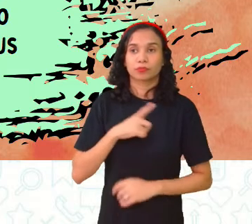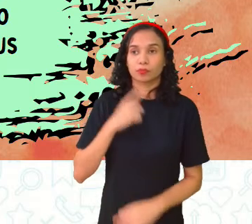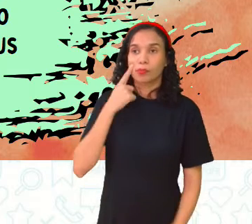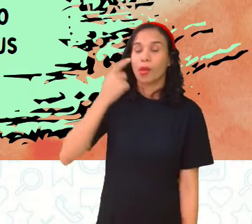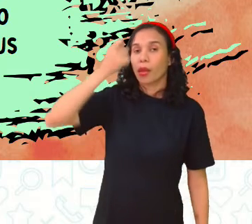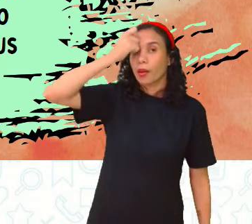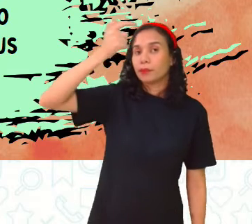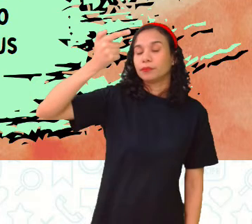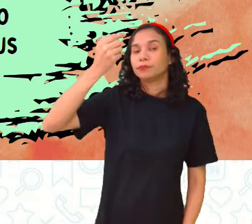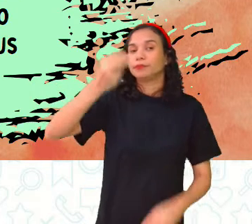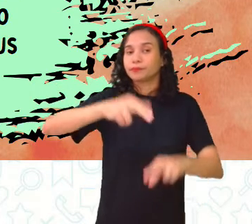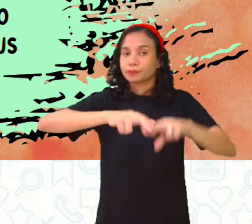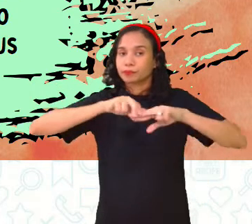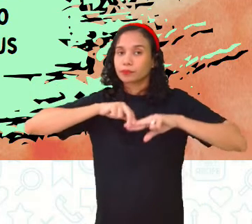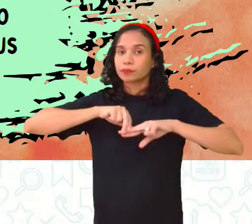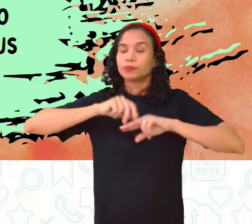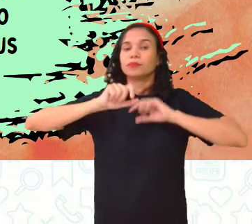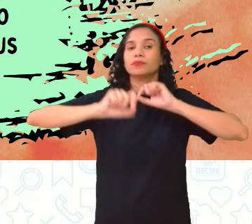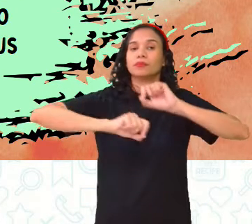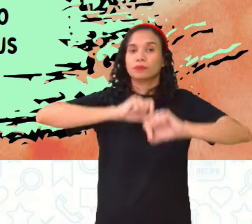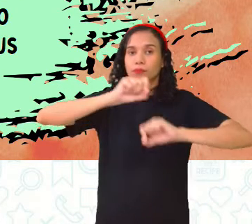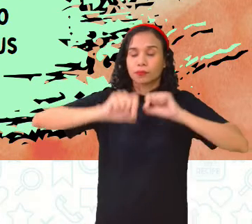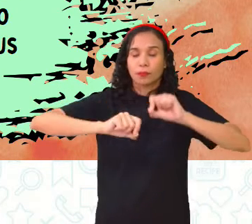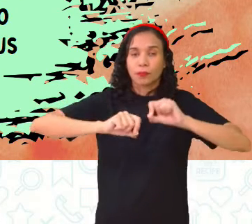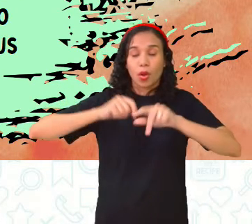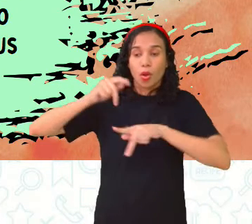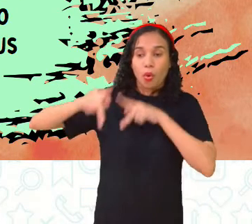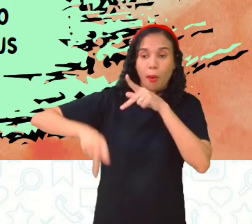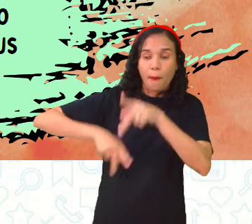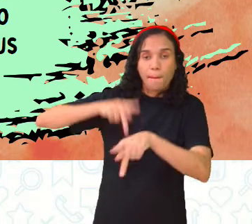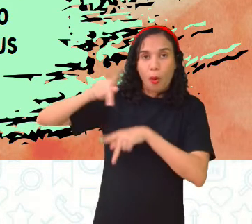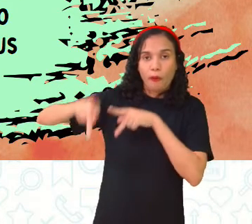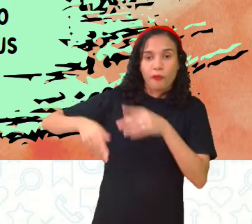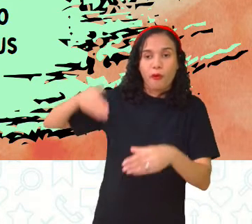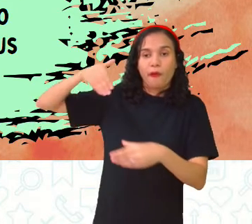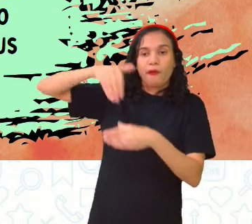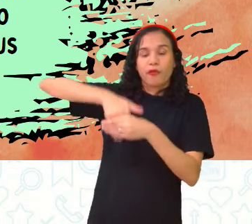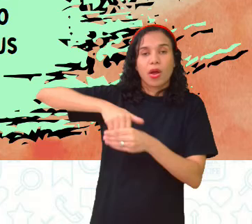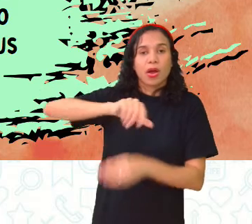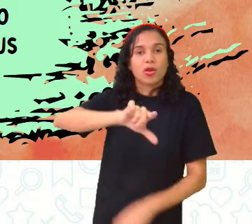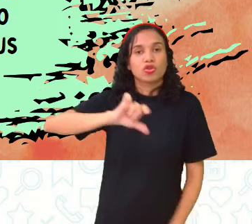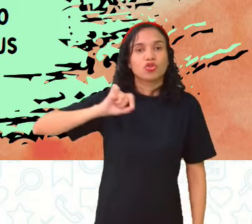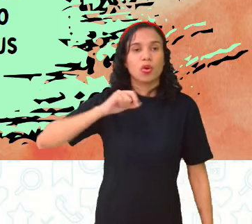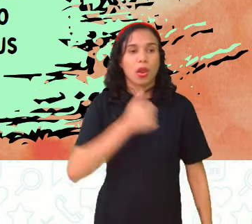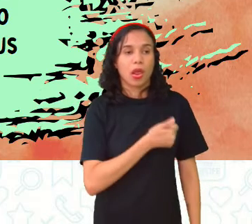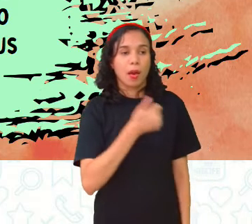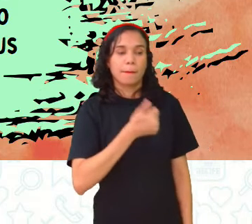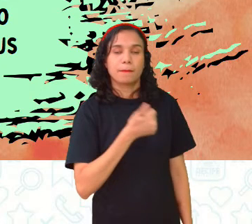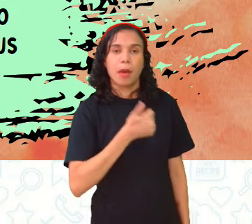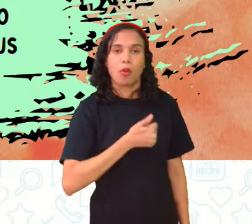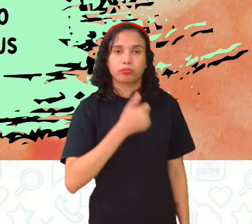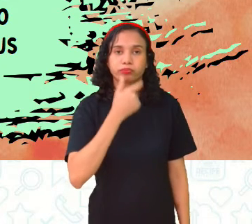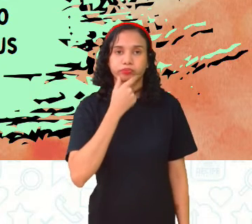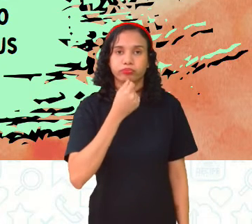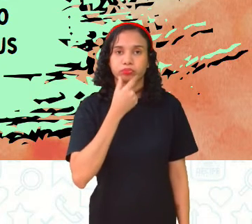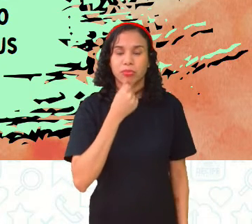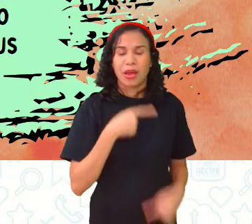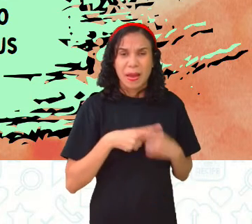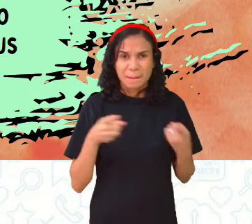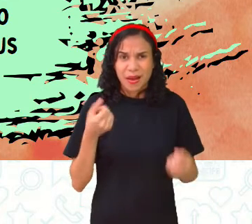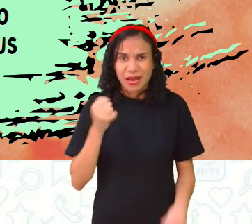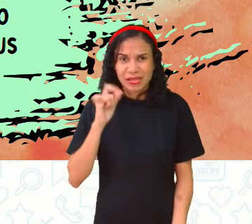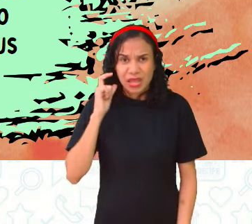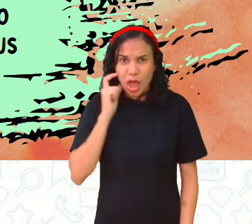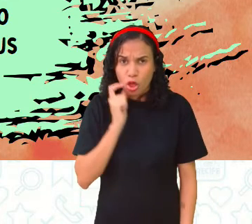era justamente por conta disso, porque o povo elegia o primeiro-ministro, mas se não fosse do agrado de Dom Pedro II, viu,